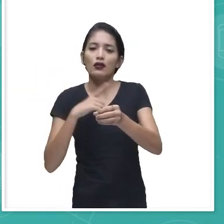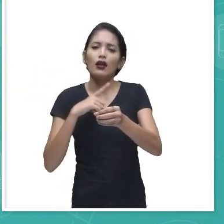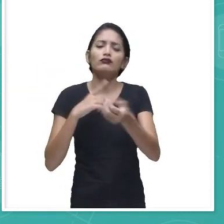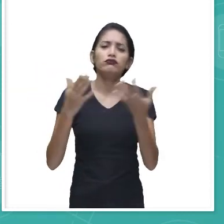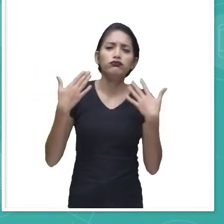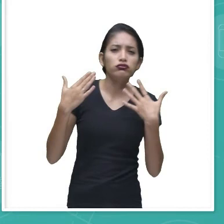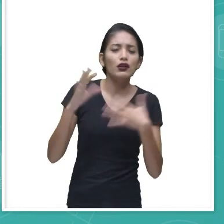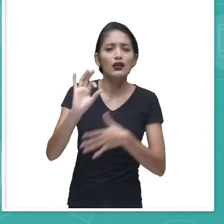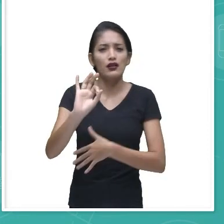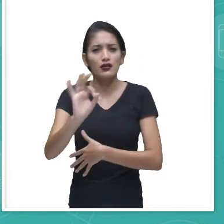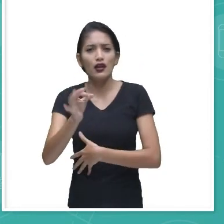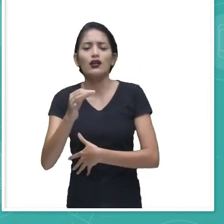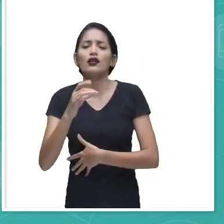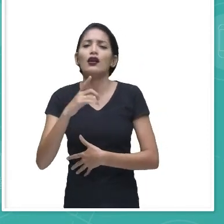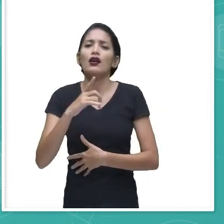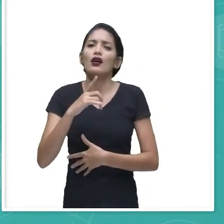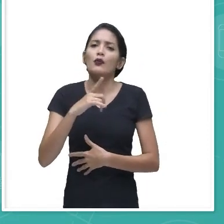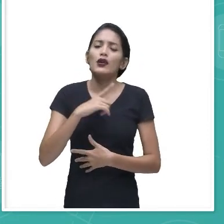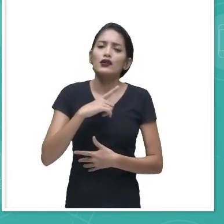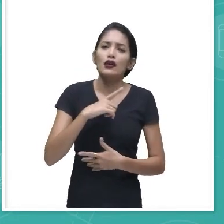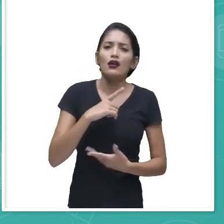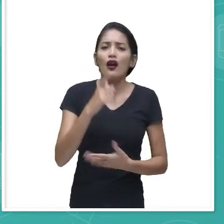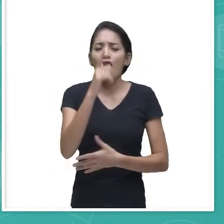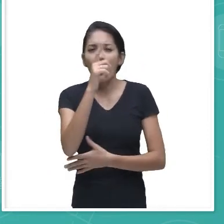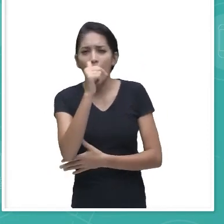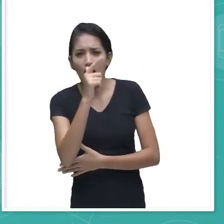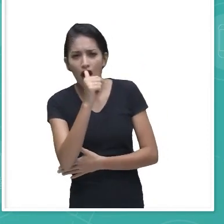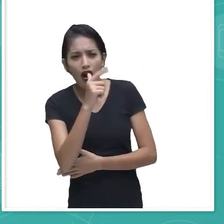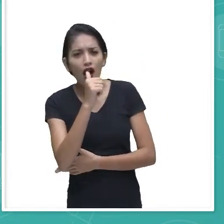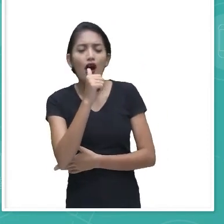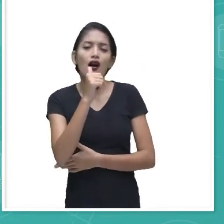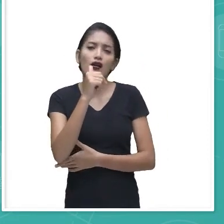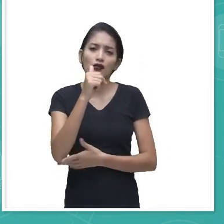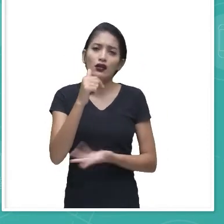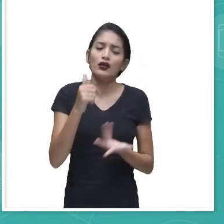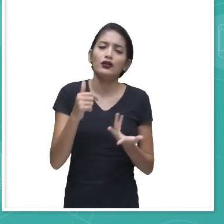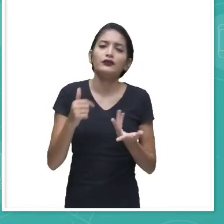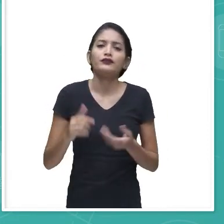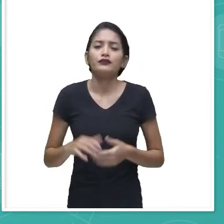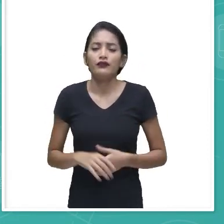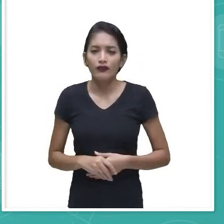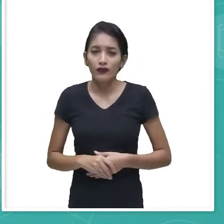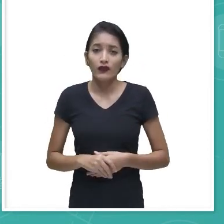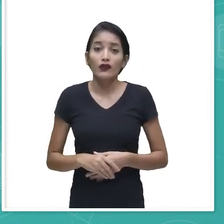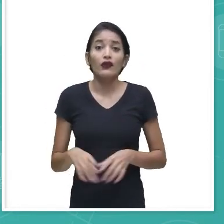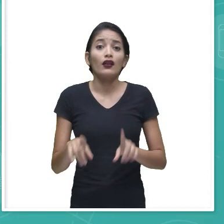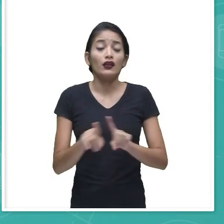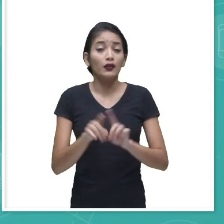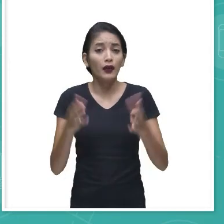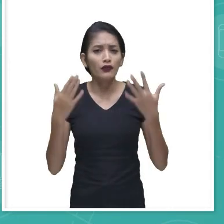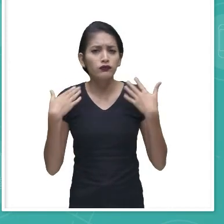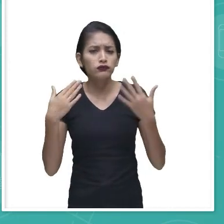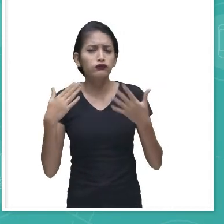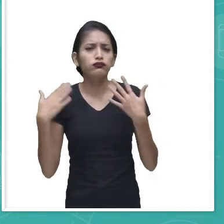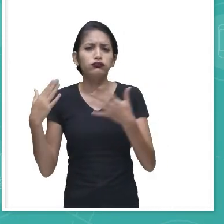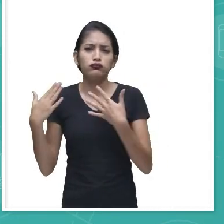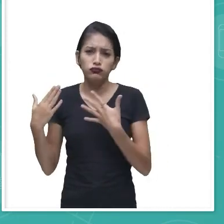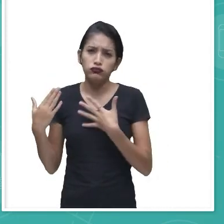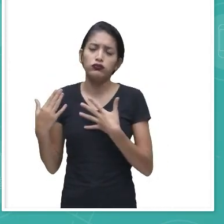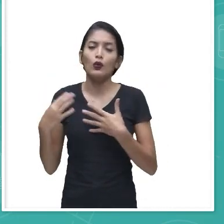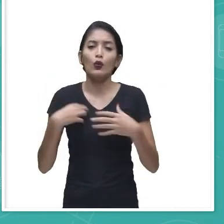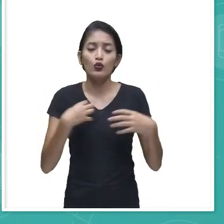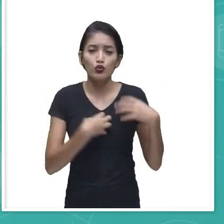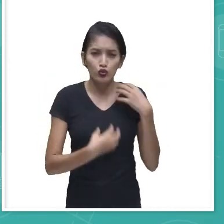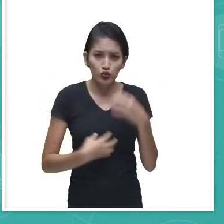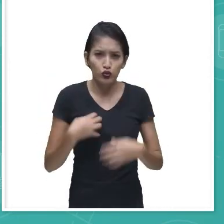né? Para a gente ter aqui a água em forma líquida, né? A temperatura ideal para que os organismos, né?